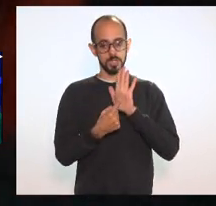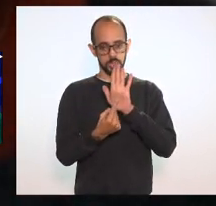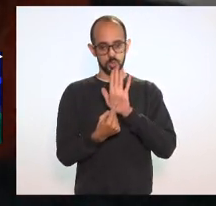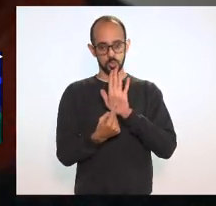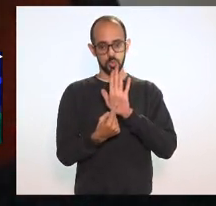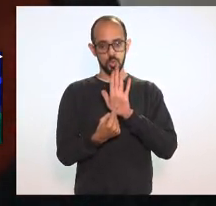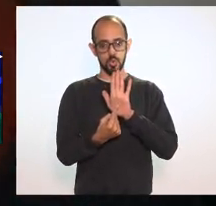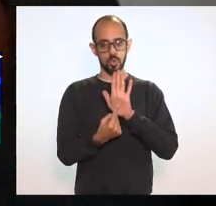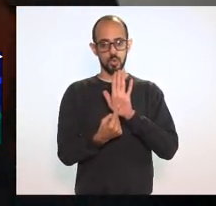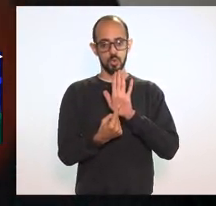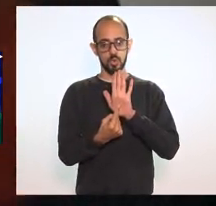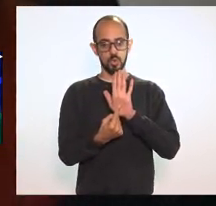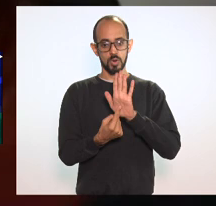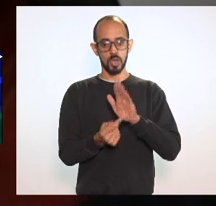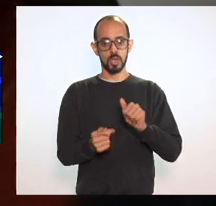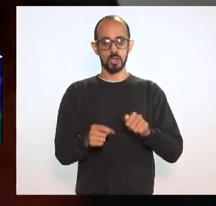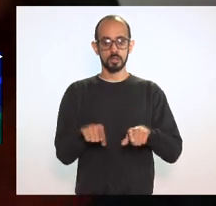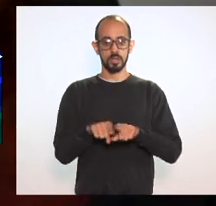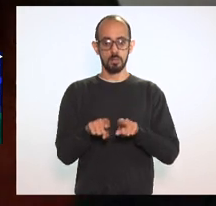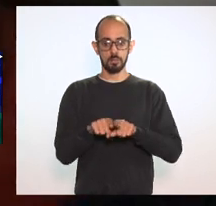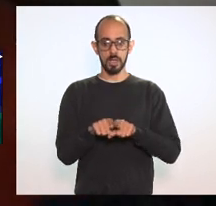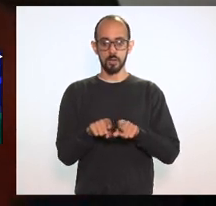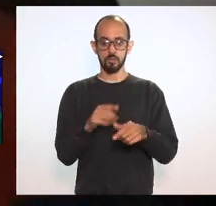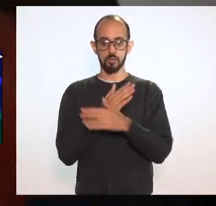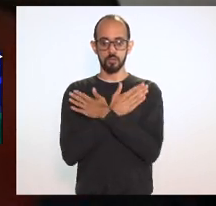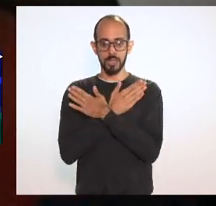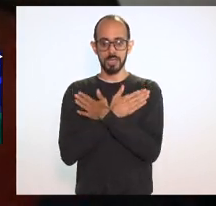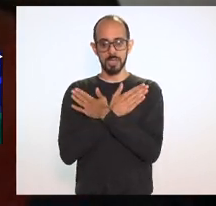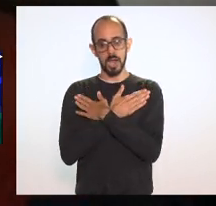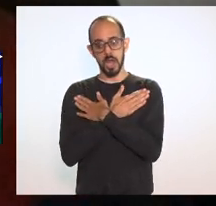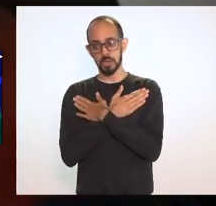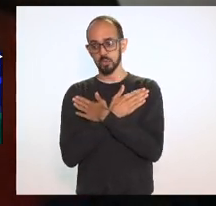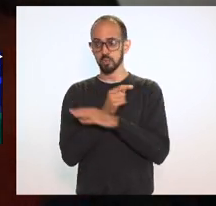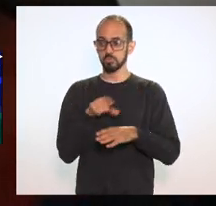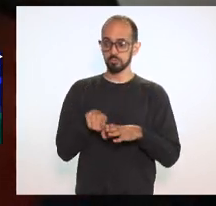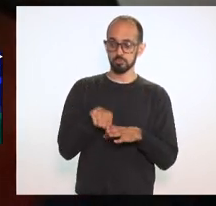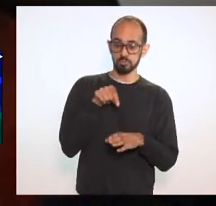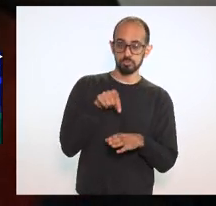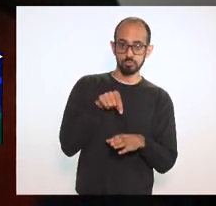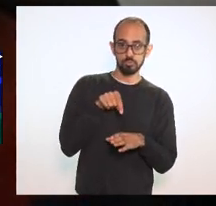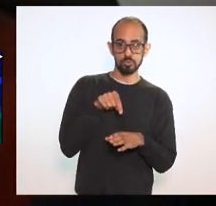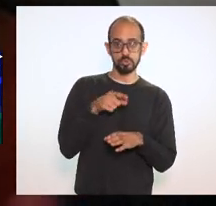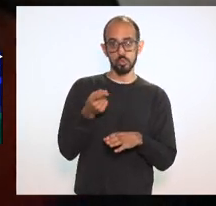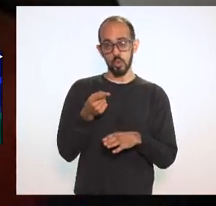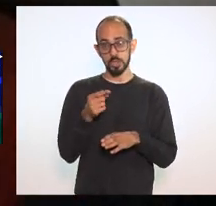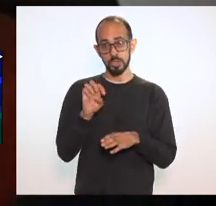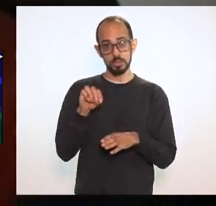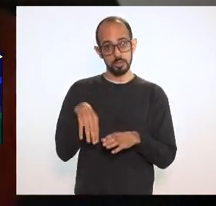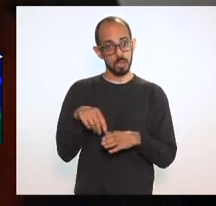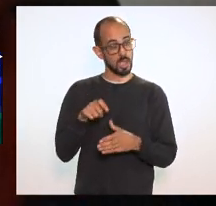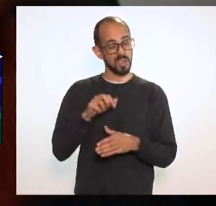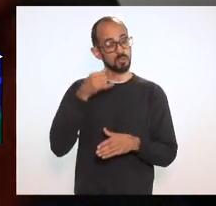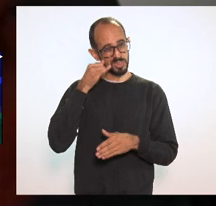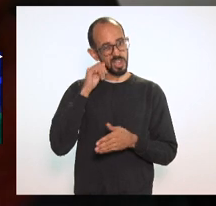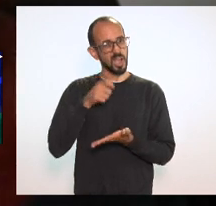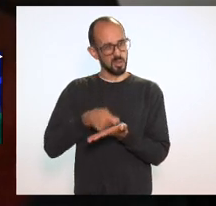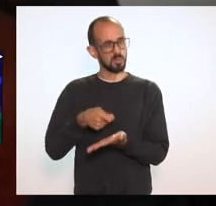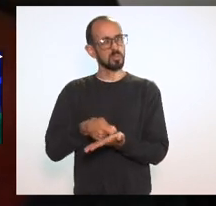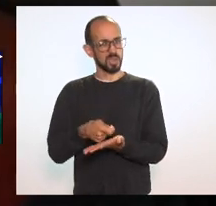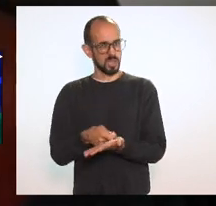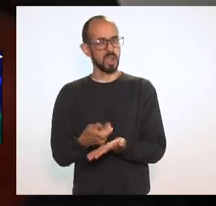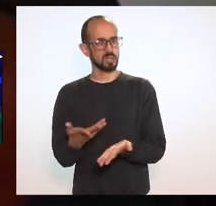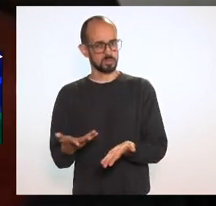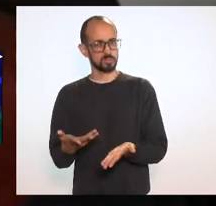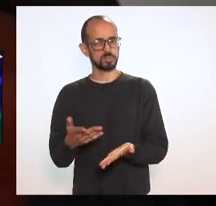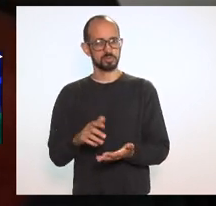o aplicativo para entendimento do nosso grande parte dos Paulo é uma forma mais correta de de dar andamento